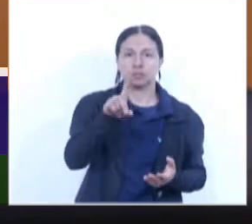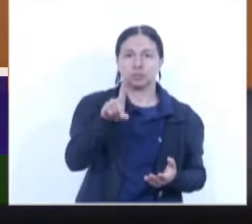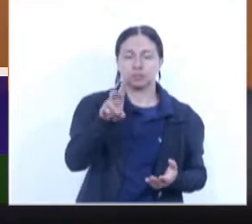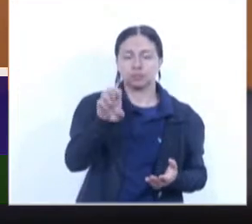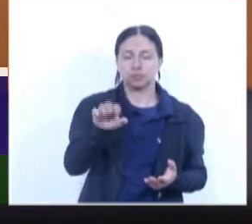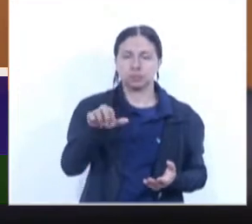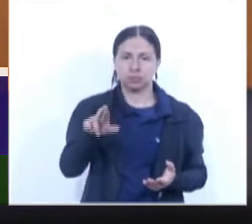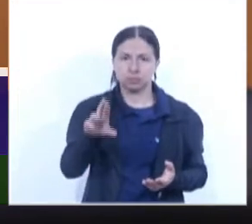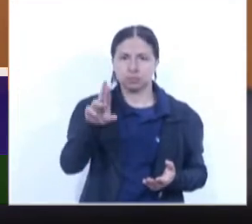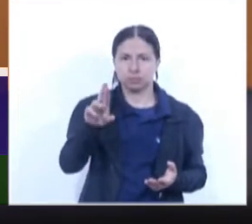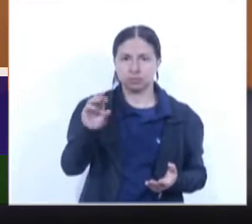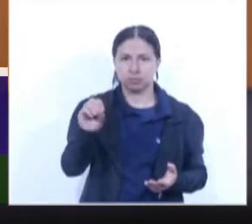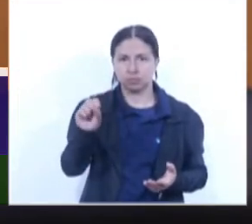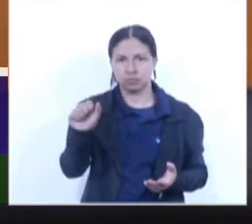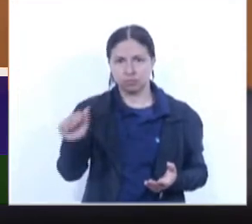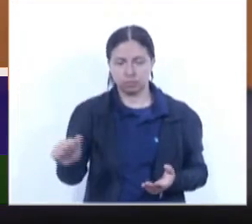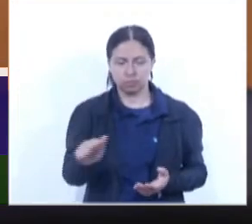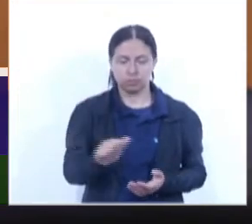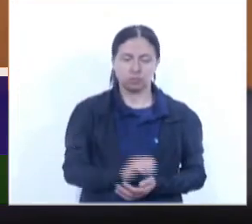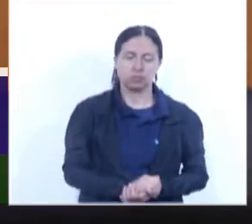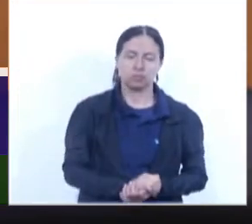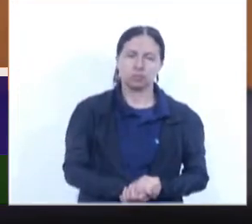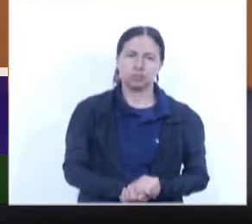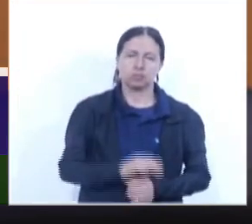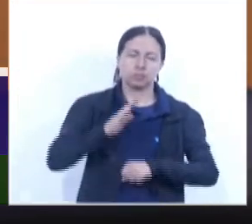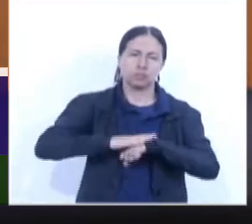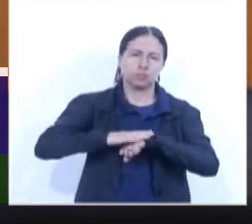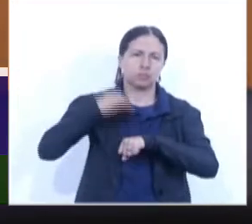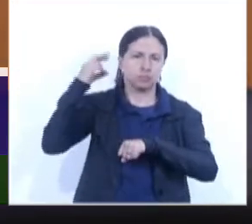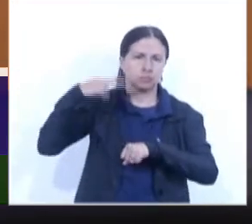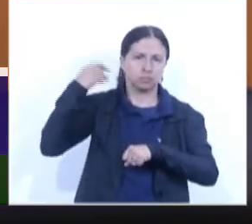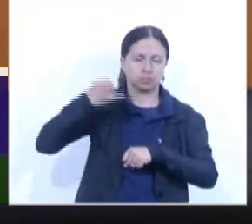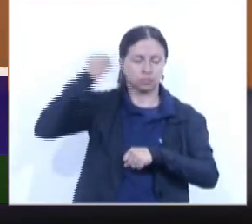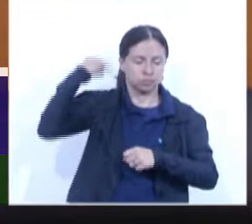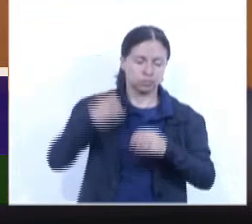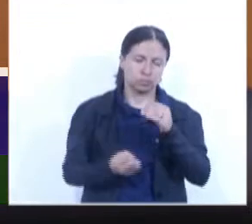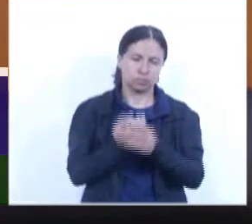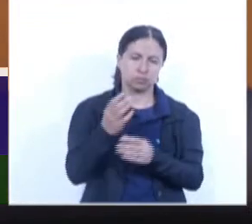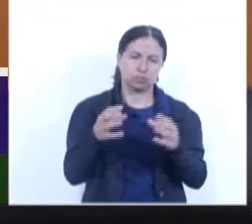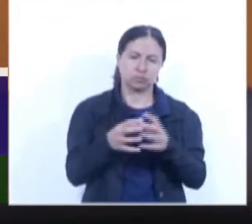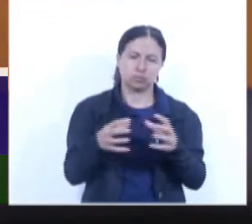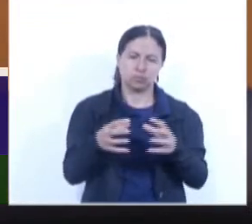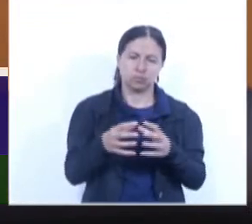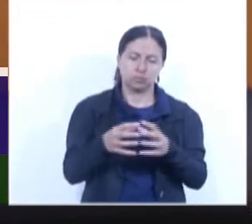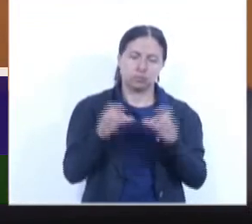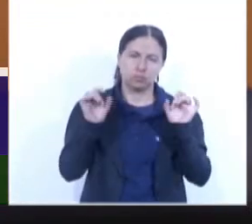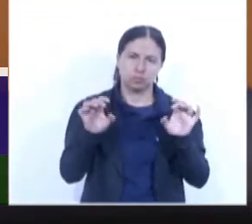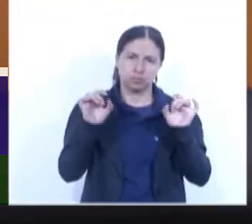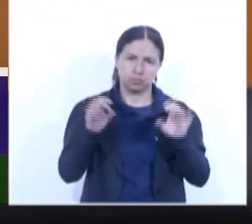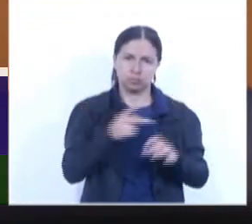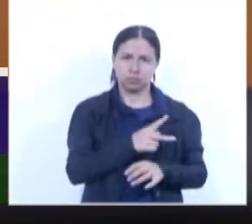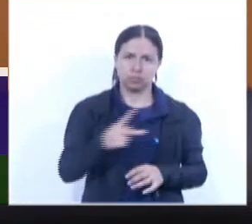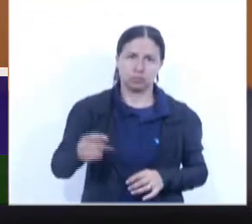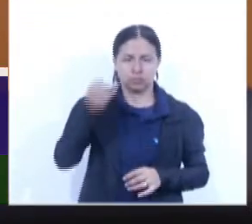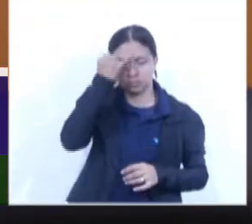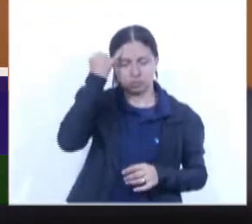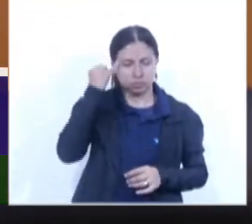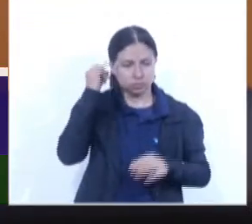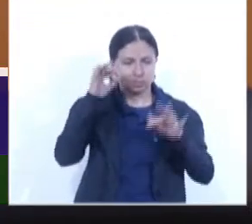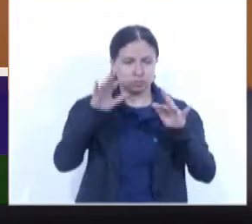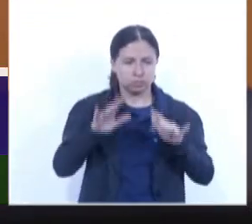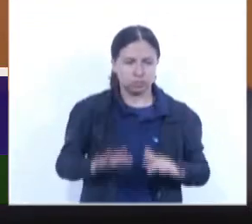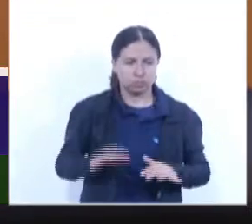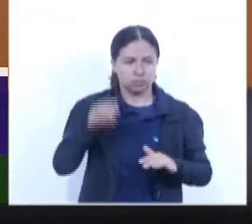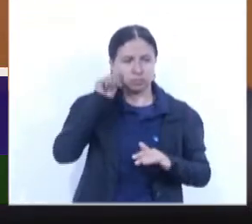de Magalhães Vereador autor Jair Ferraz formação de comissão especial Presidente Vereador Ivan Nunes relator